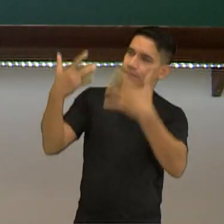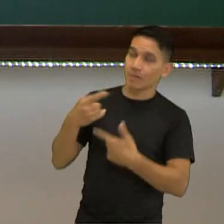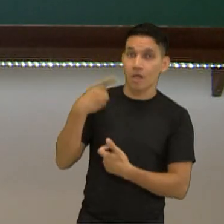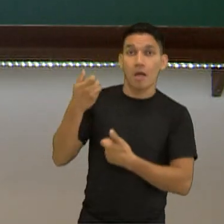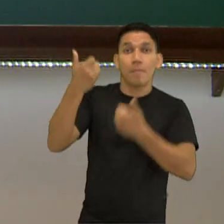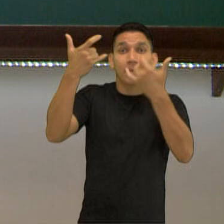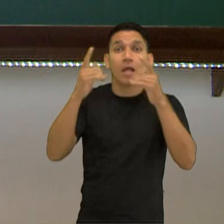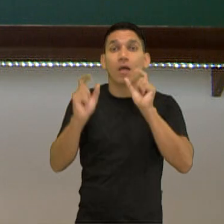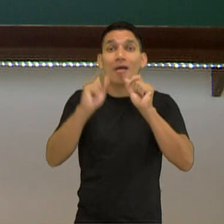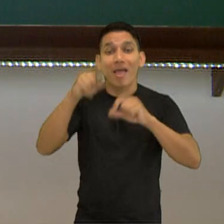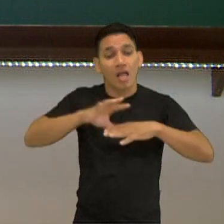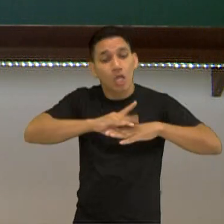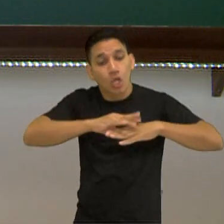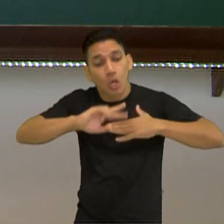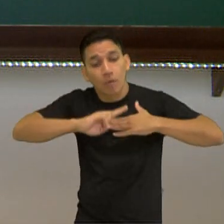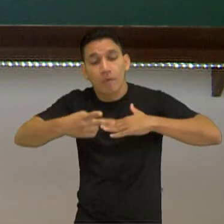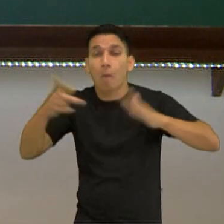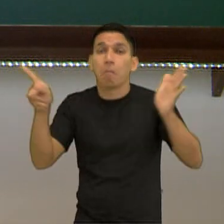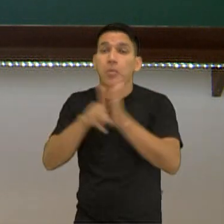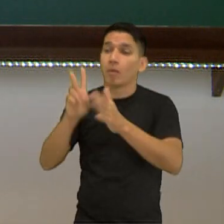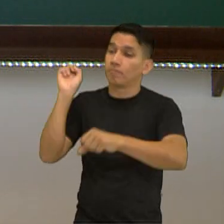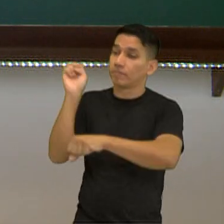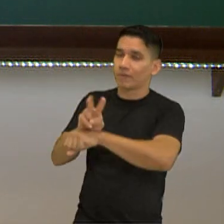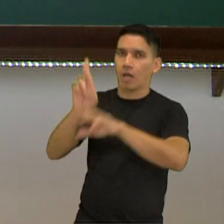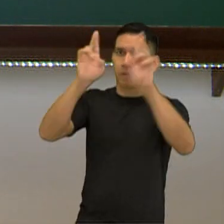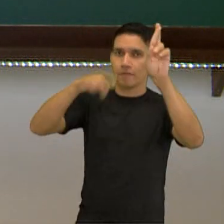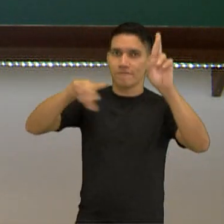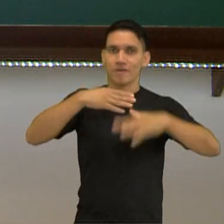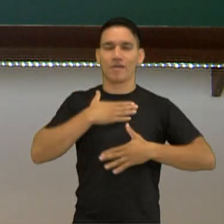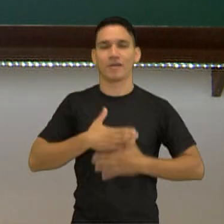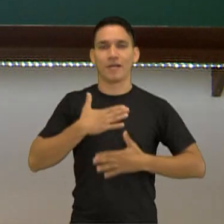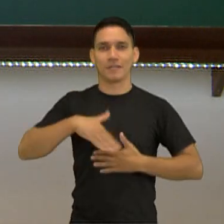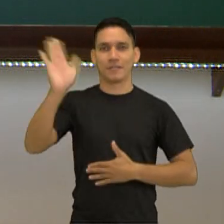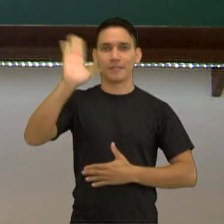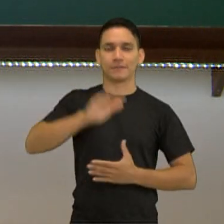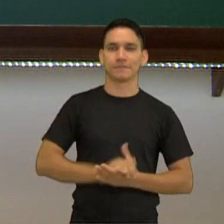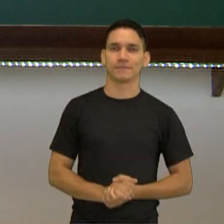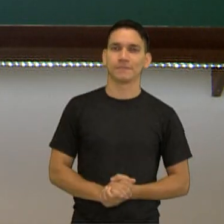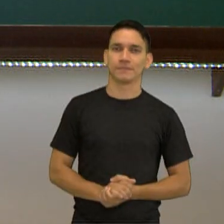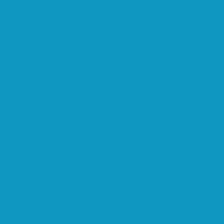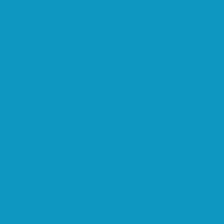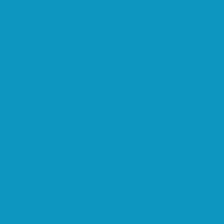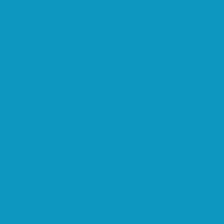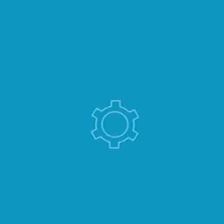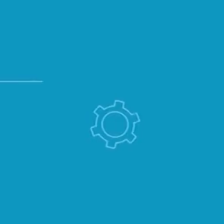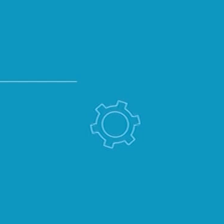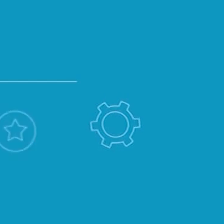falamos sobre as doenças causadas por vírus. Espero que vocês tenham gostado. Até breve!